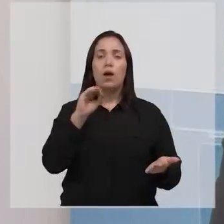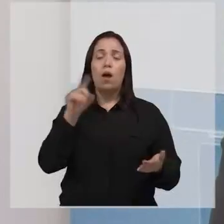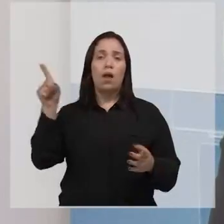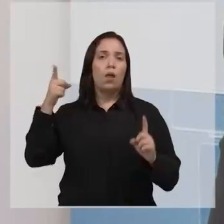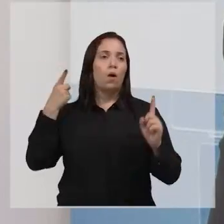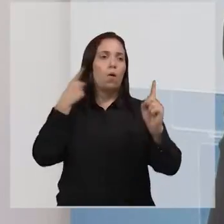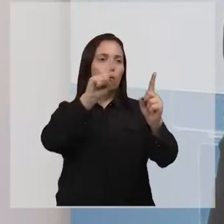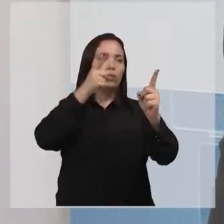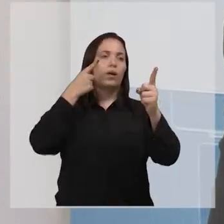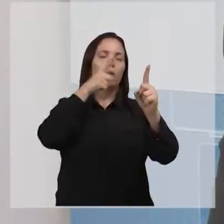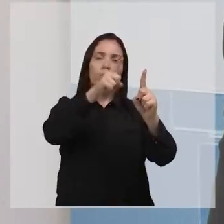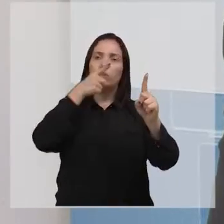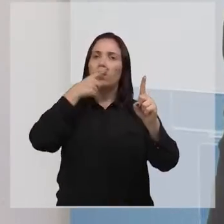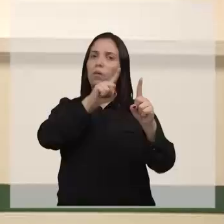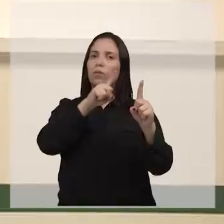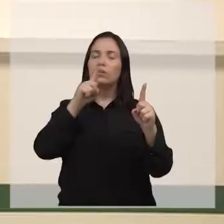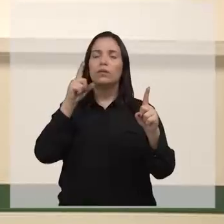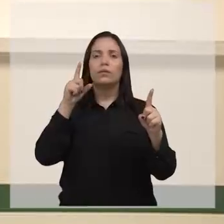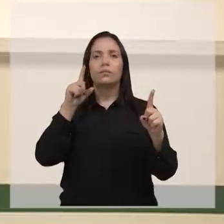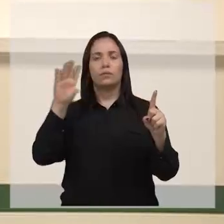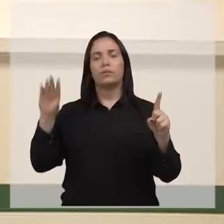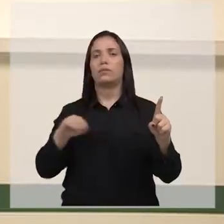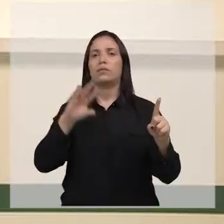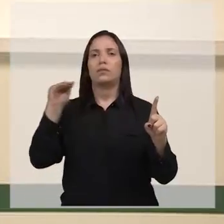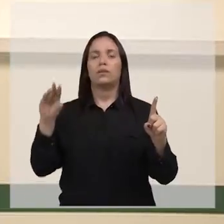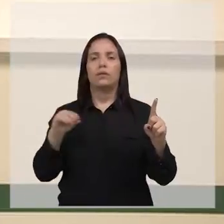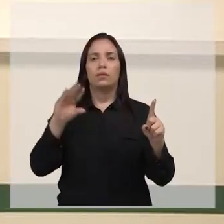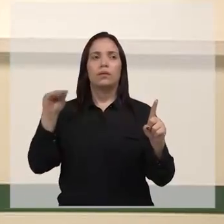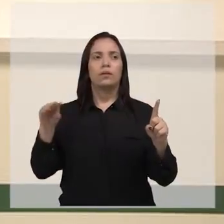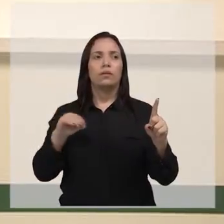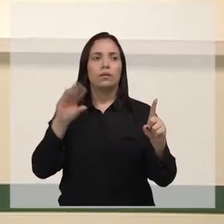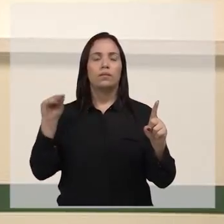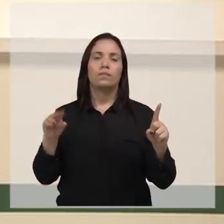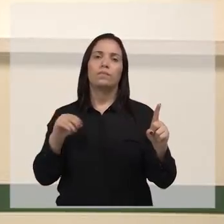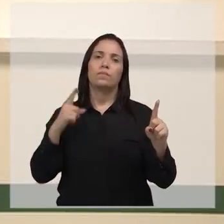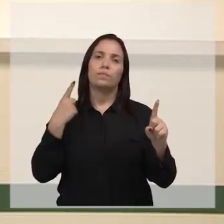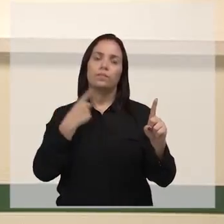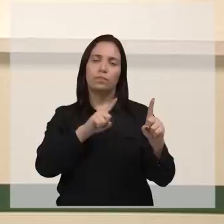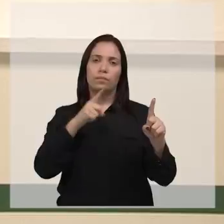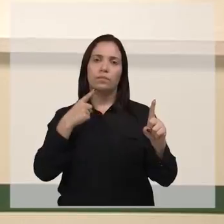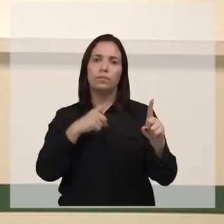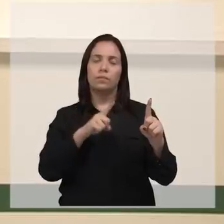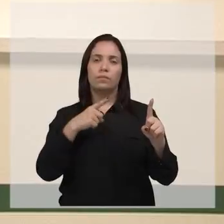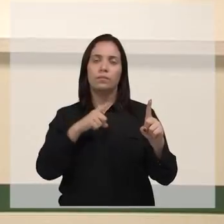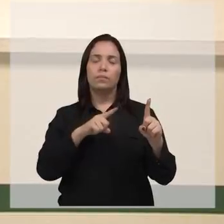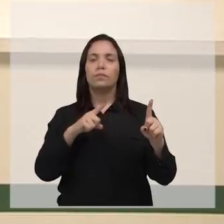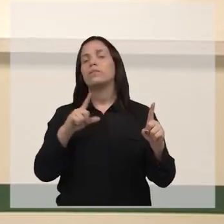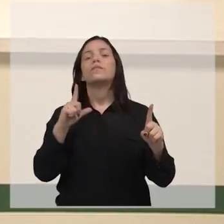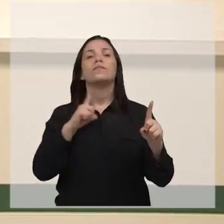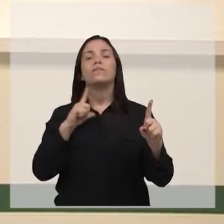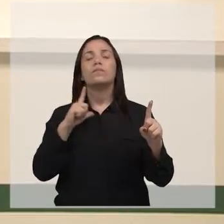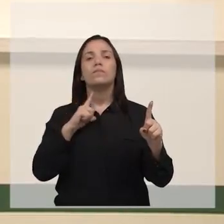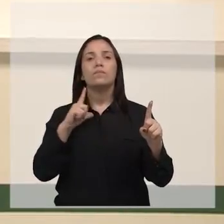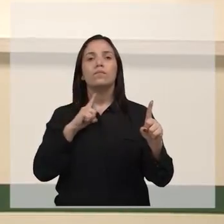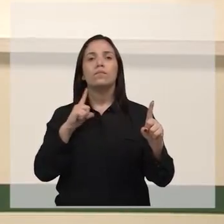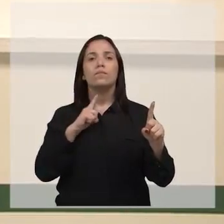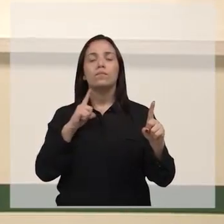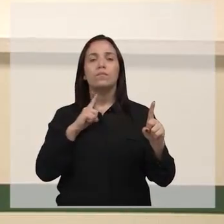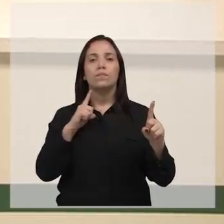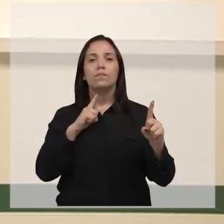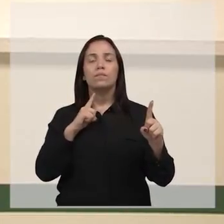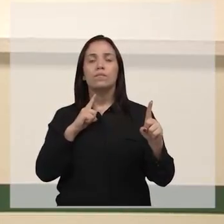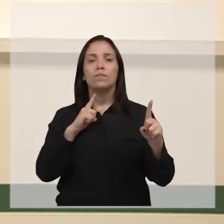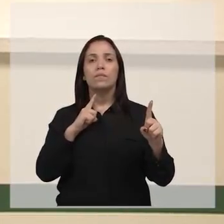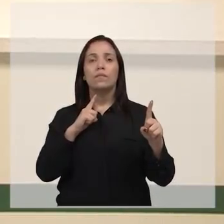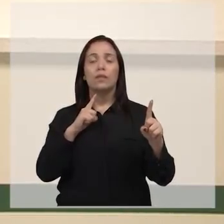Gomes. Nem a imprensa mais radical fez o que ele fez. E aquele cidadão não tem espaço em canto